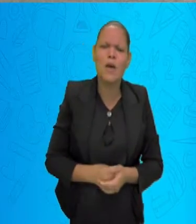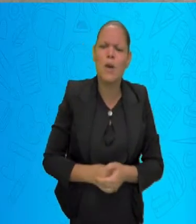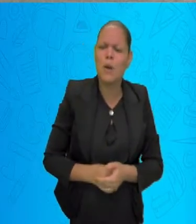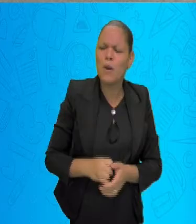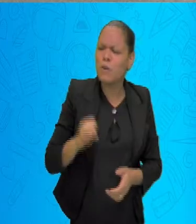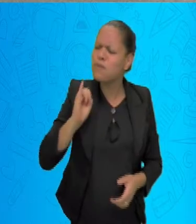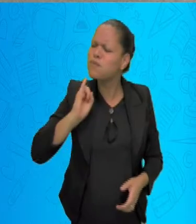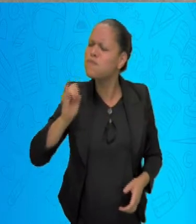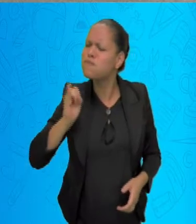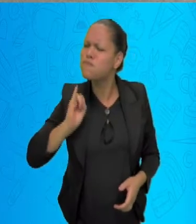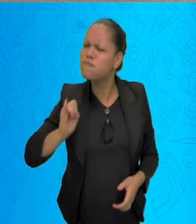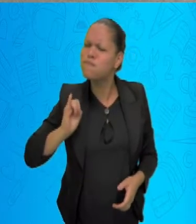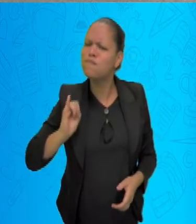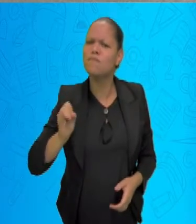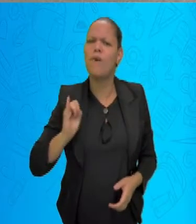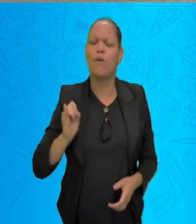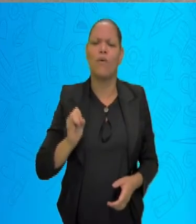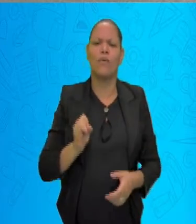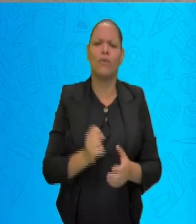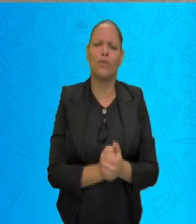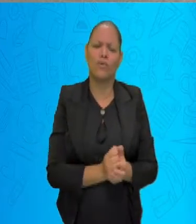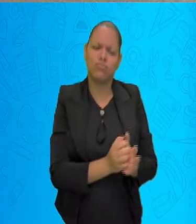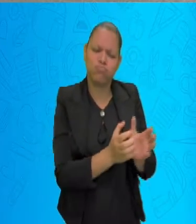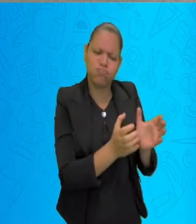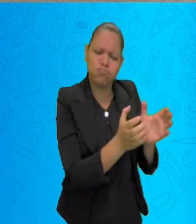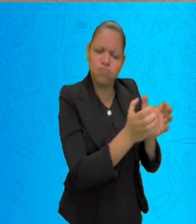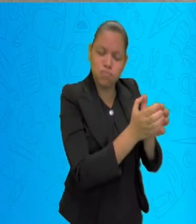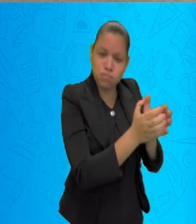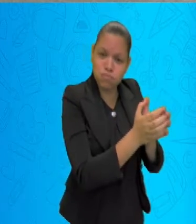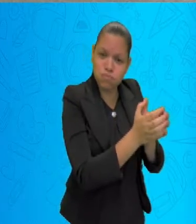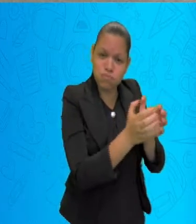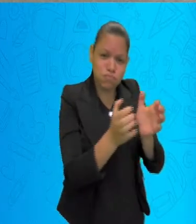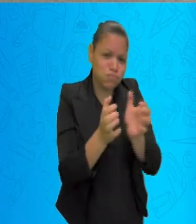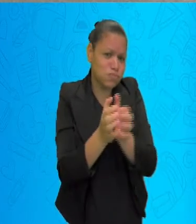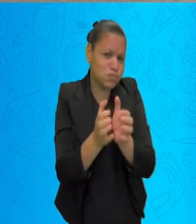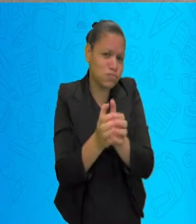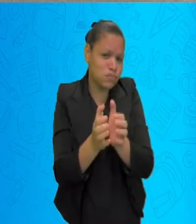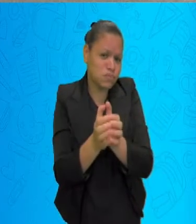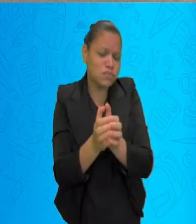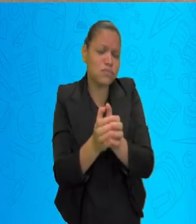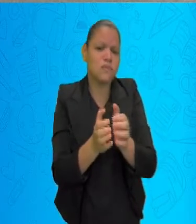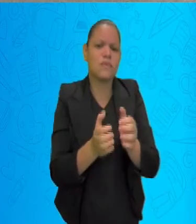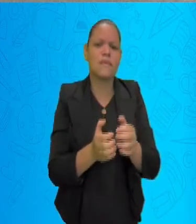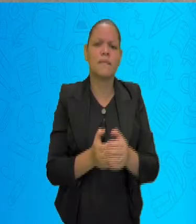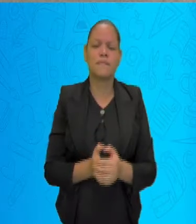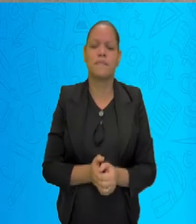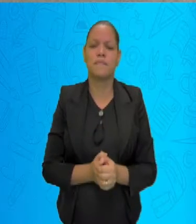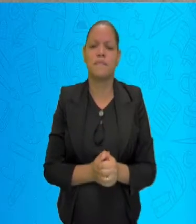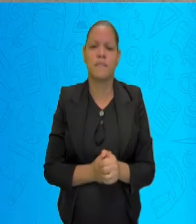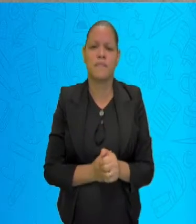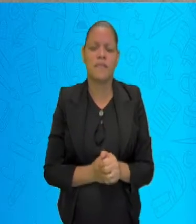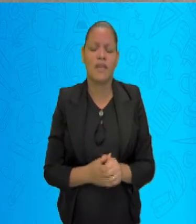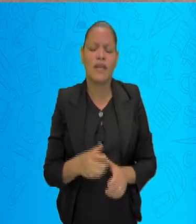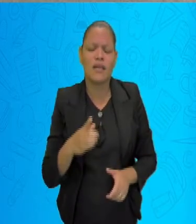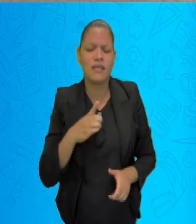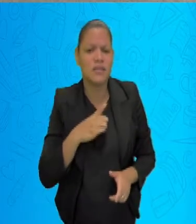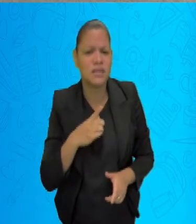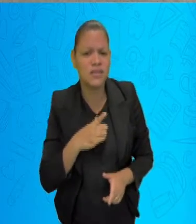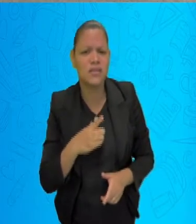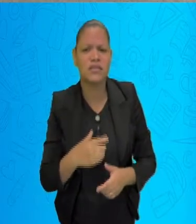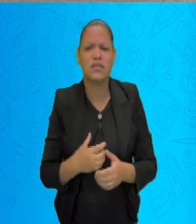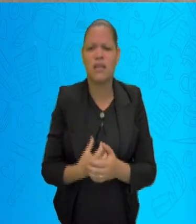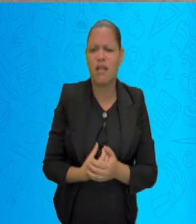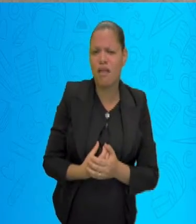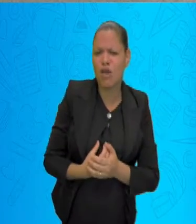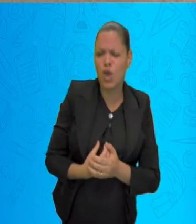Estes organizavam manifestações e assumiram posturas radicais, tendo como resultado uma